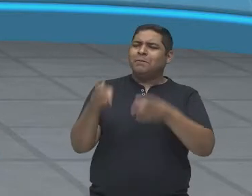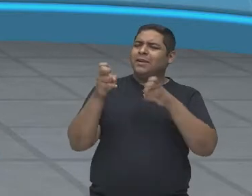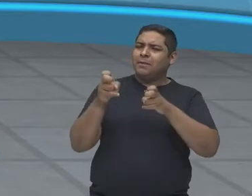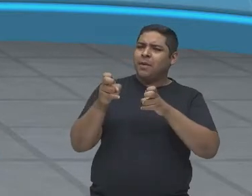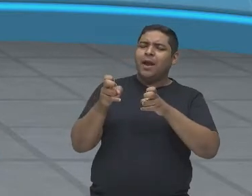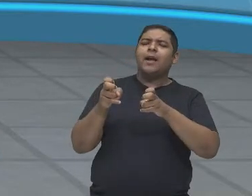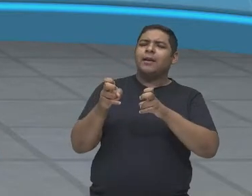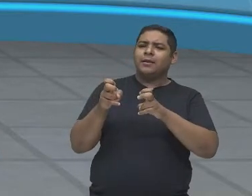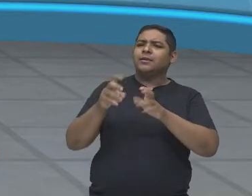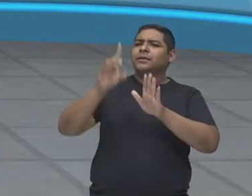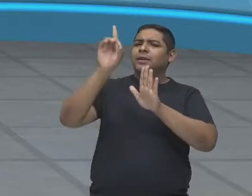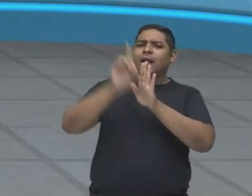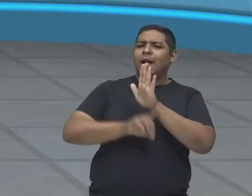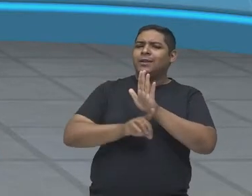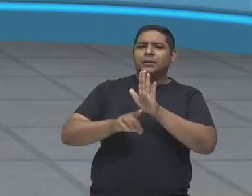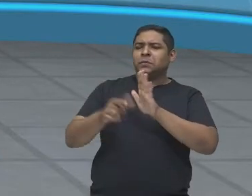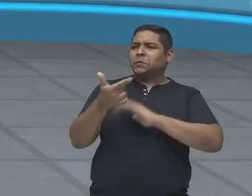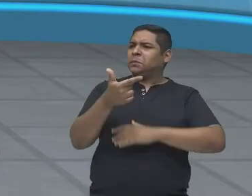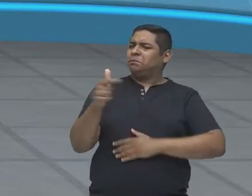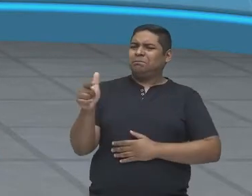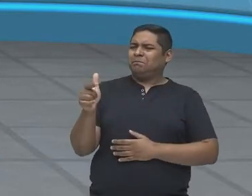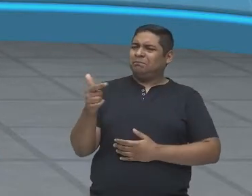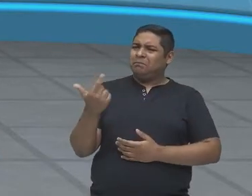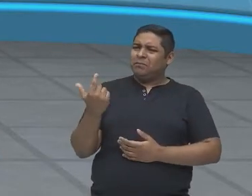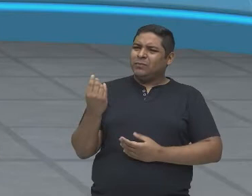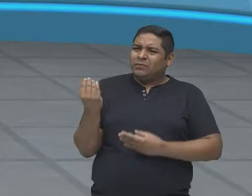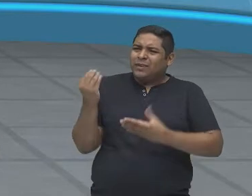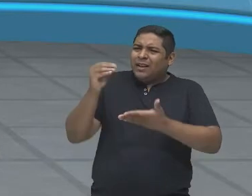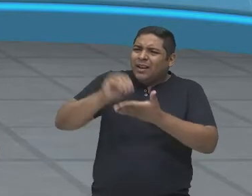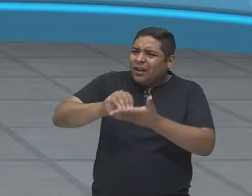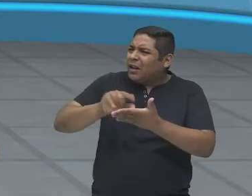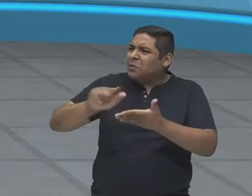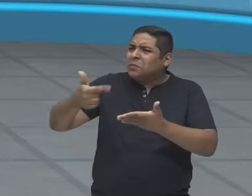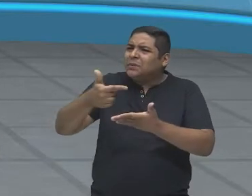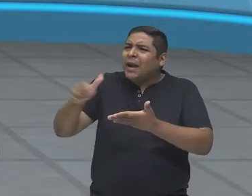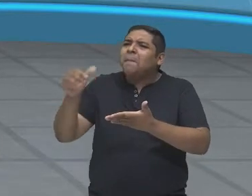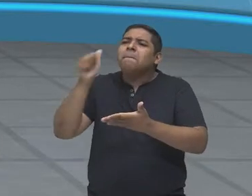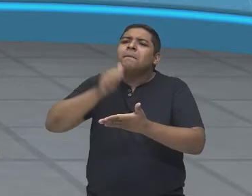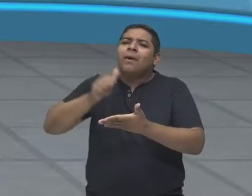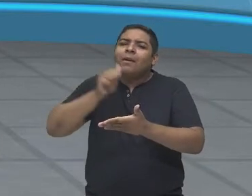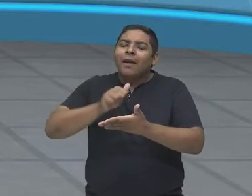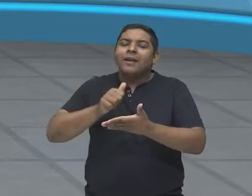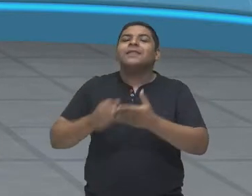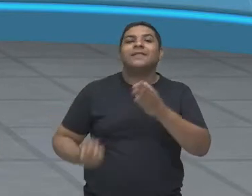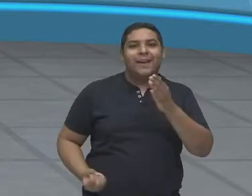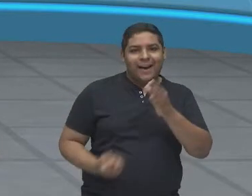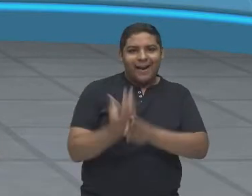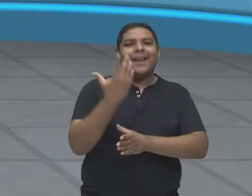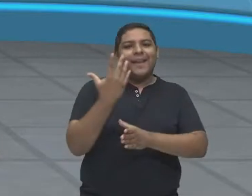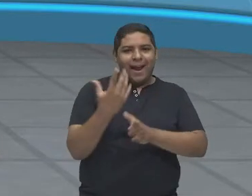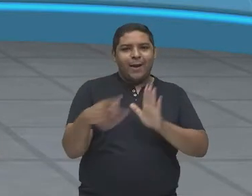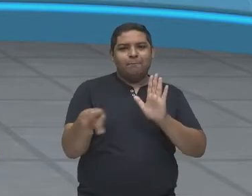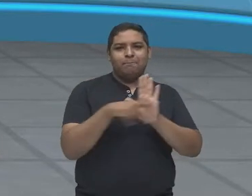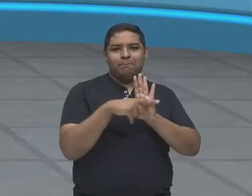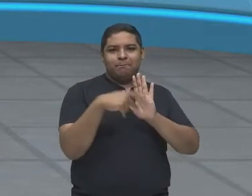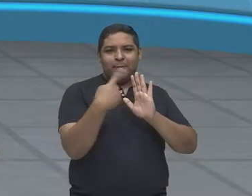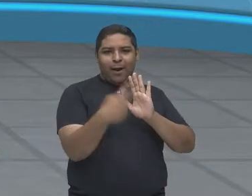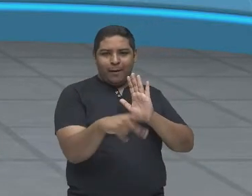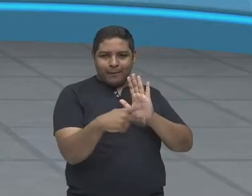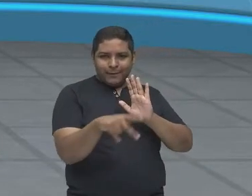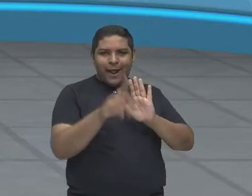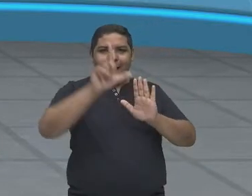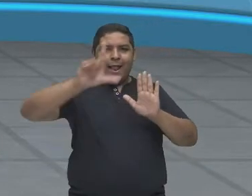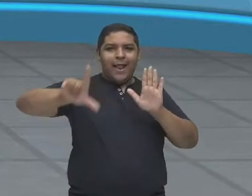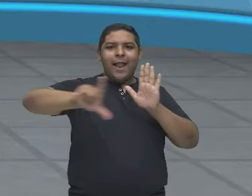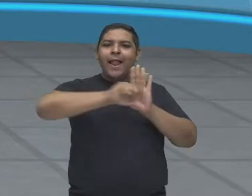Universal não atendeu às suas expectativas, elas criaram a sua própria Declaração Universal. Quando elas começam a